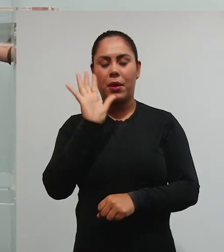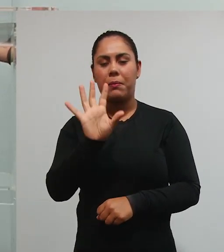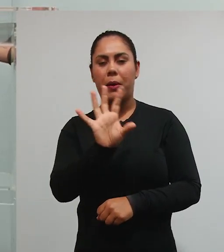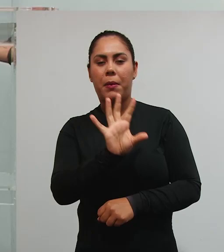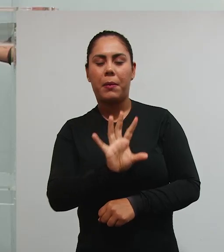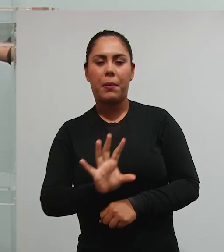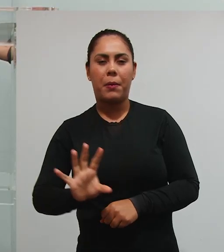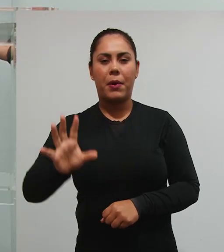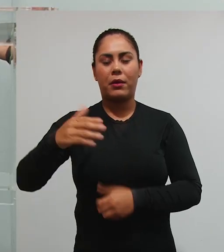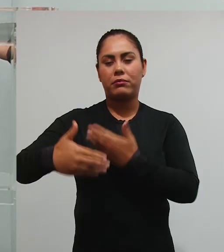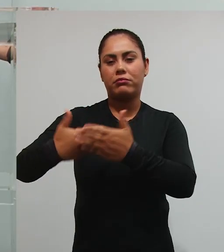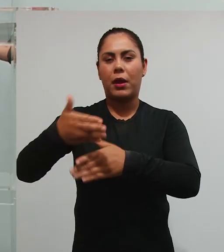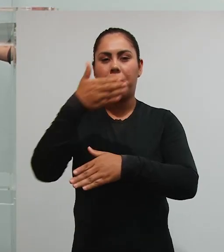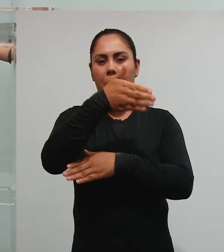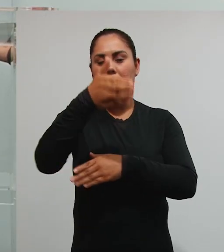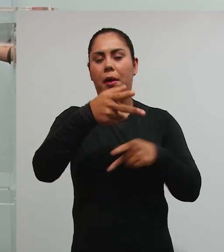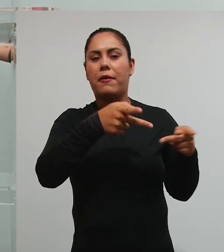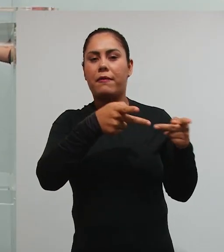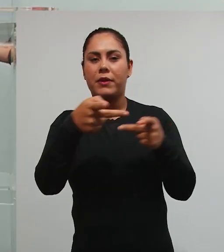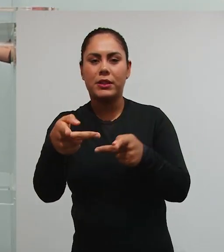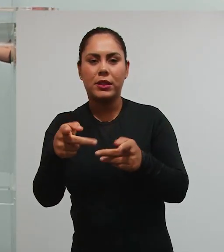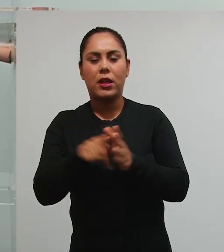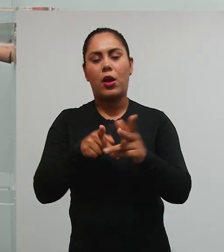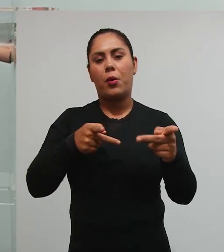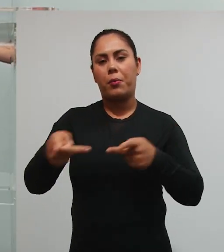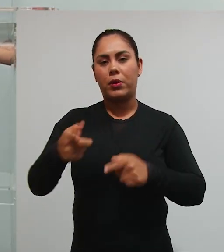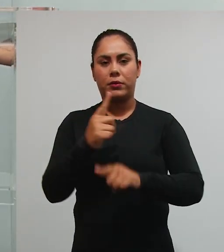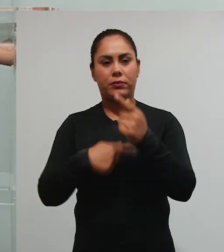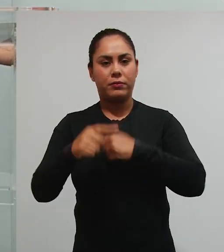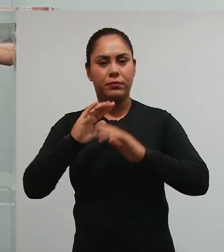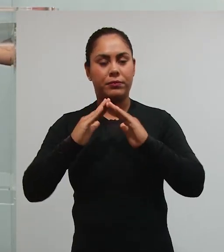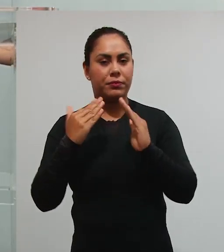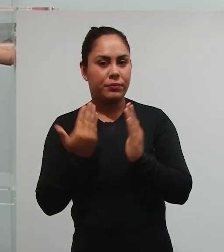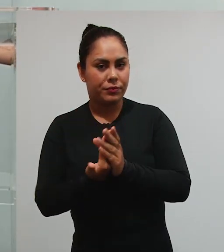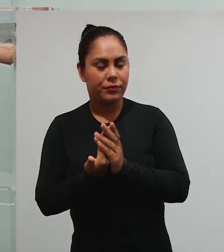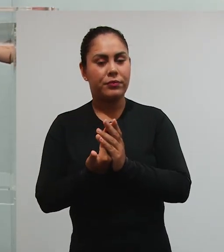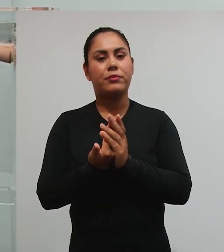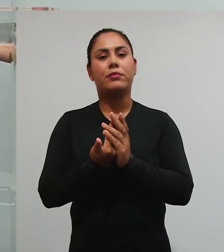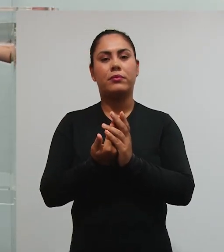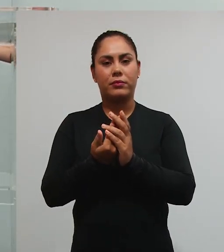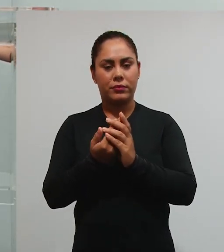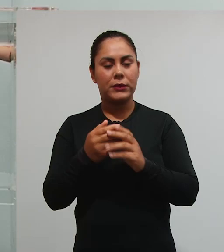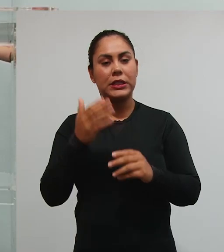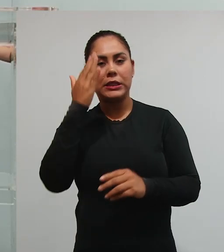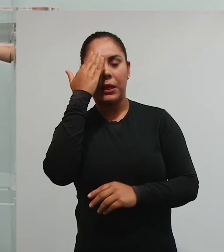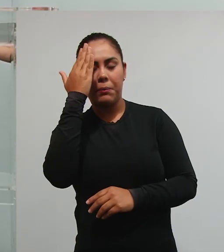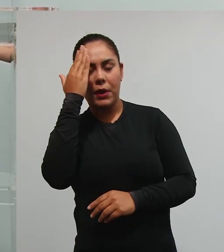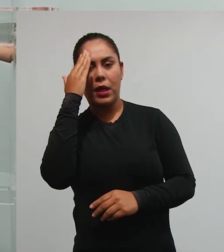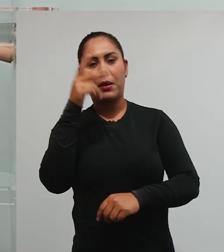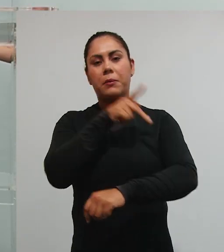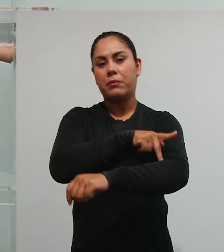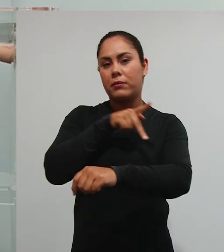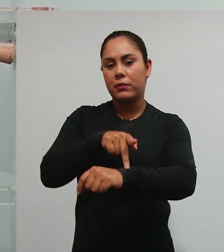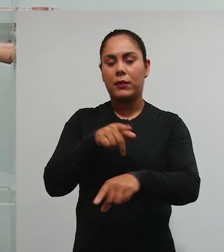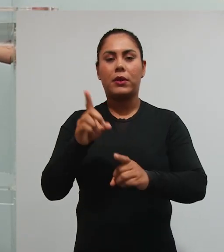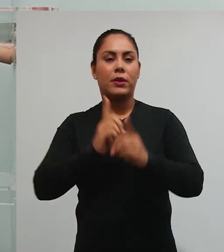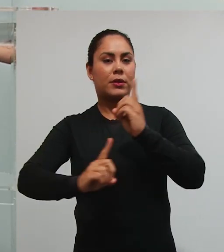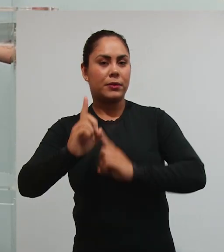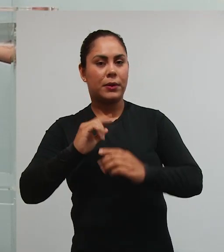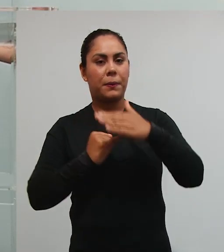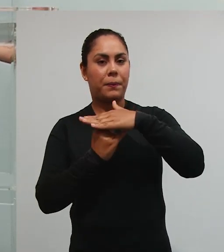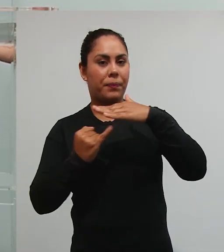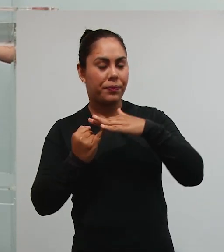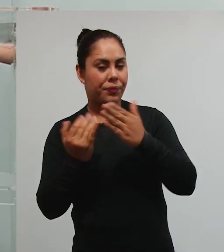das visitas que vocês farão durante o projeto de gestão educacional, interfaces entre o saber pedagógico e a